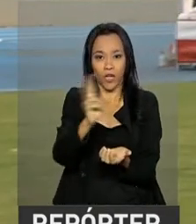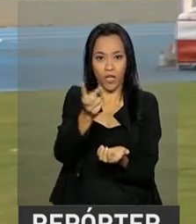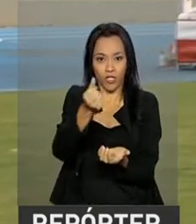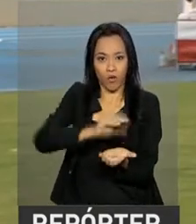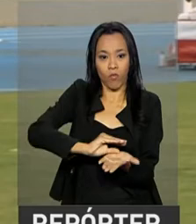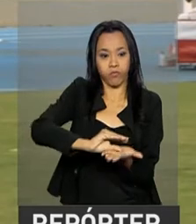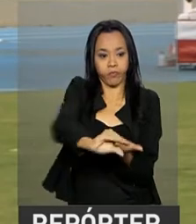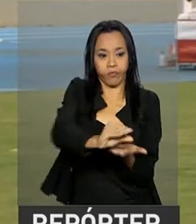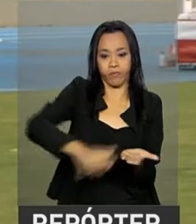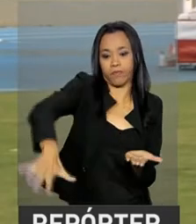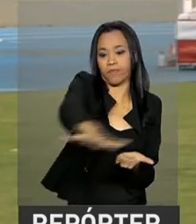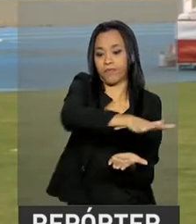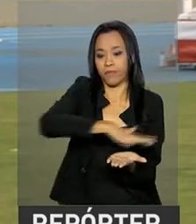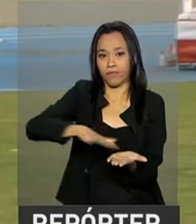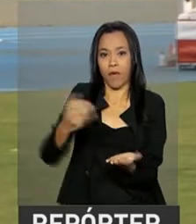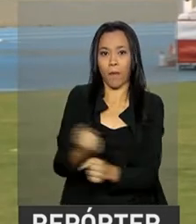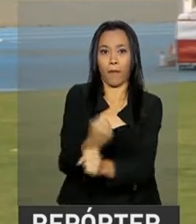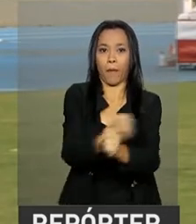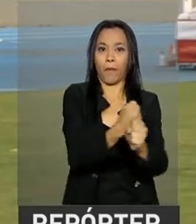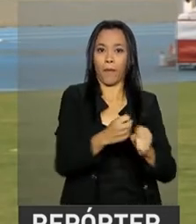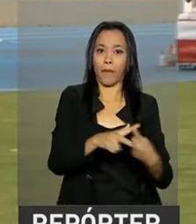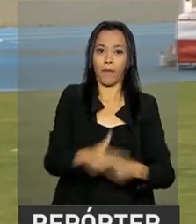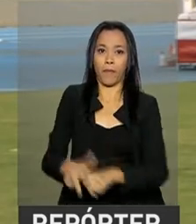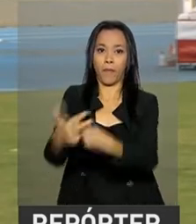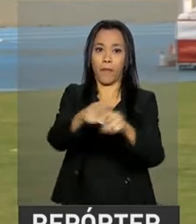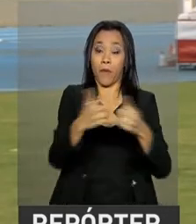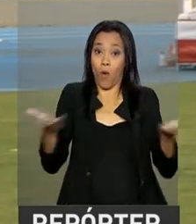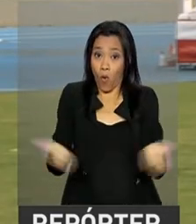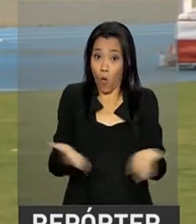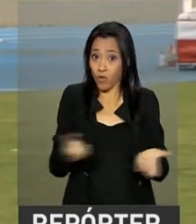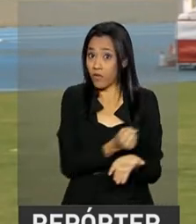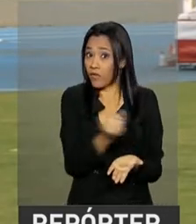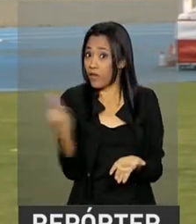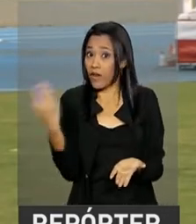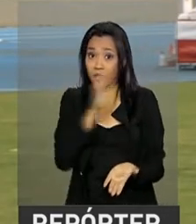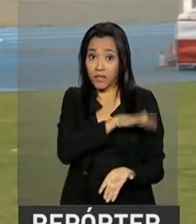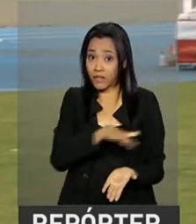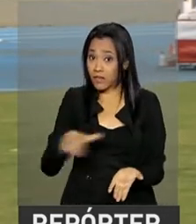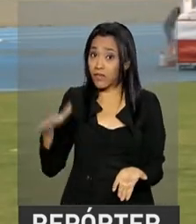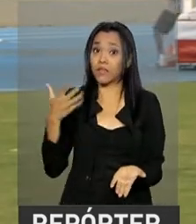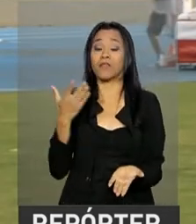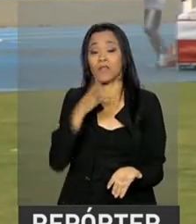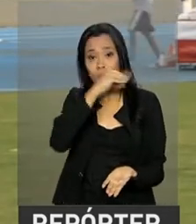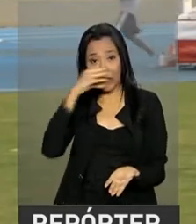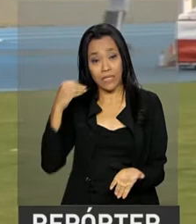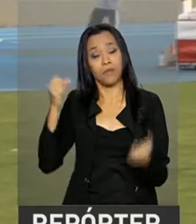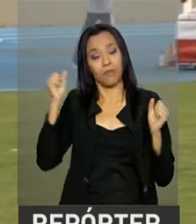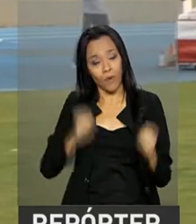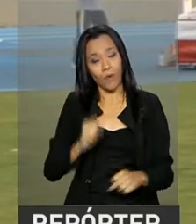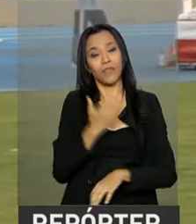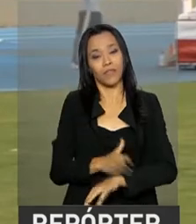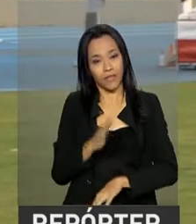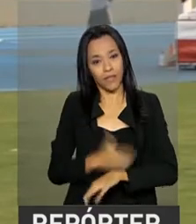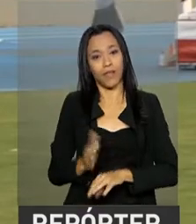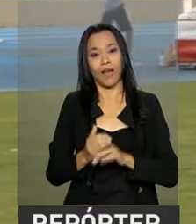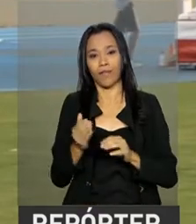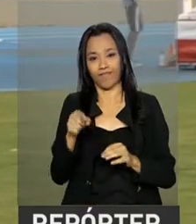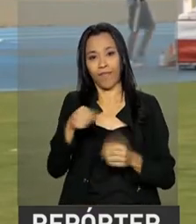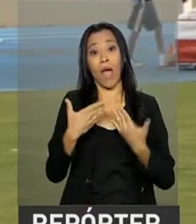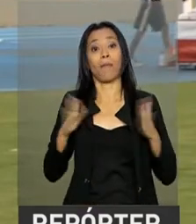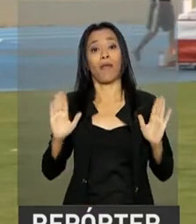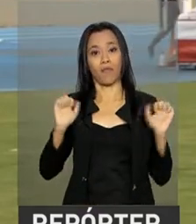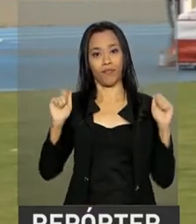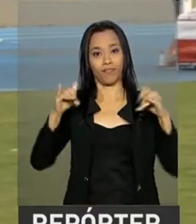da aeronáutica hoje centenas de crianças e adolescentes de projetos sociais podem treinar aqui e quem sabe